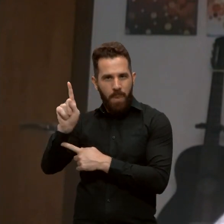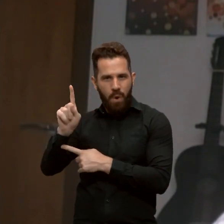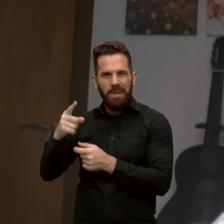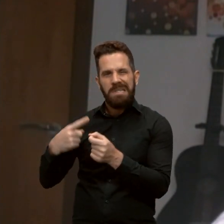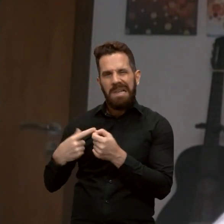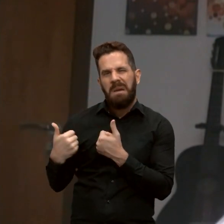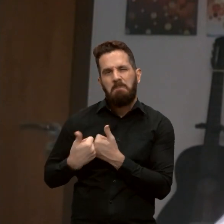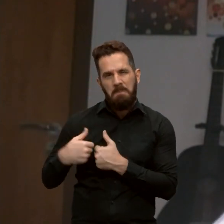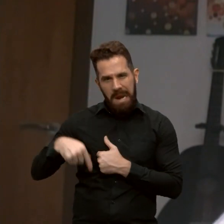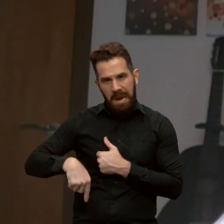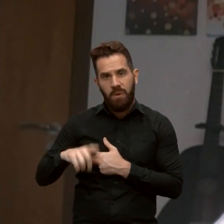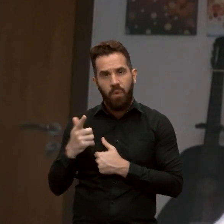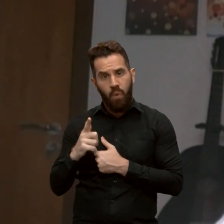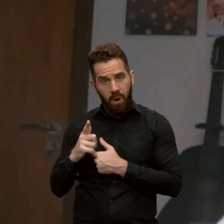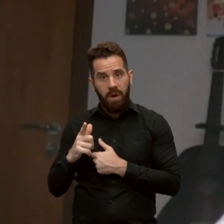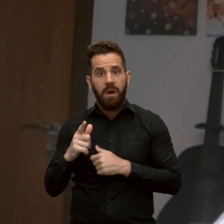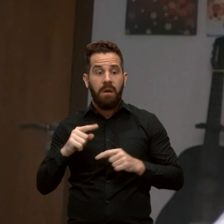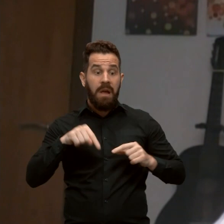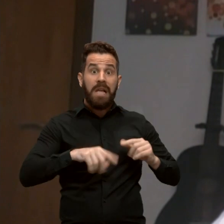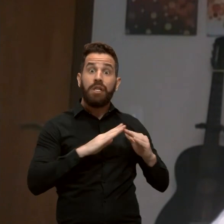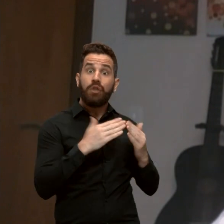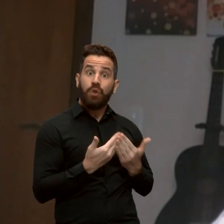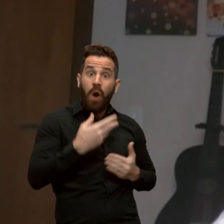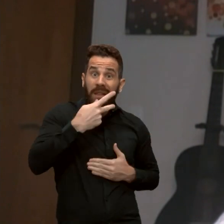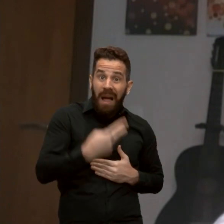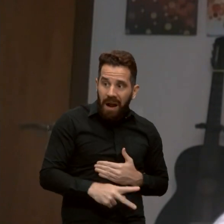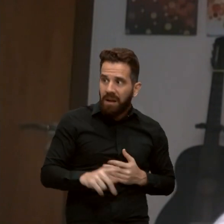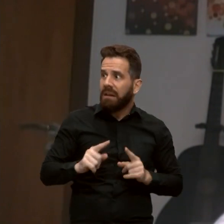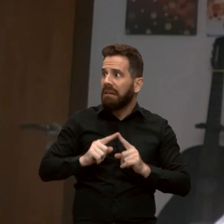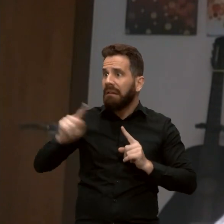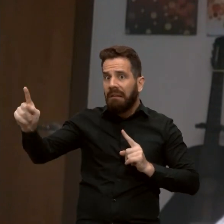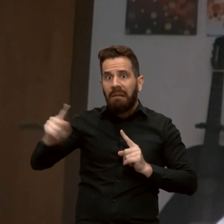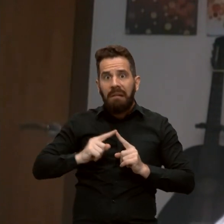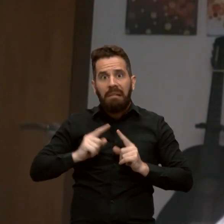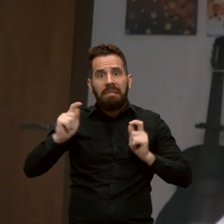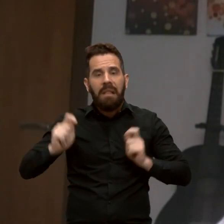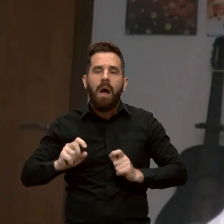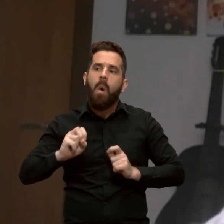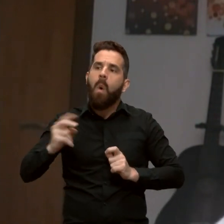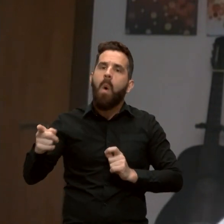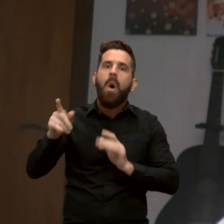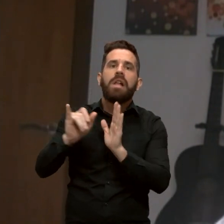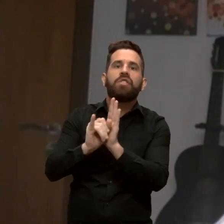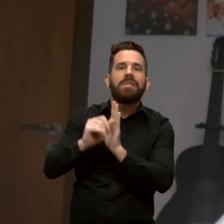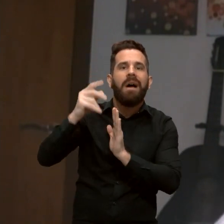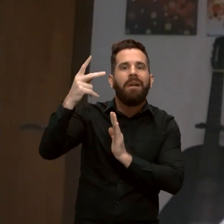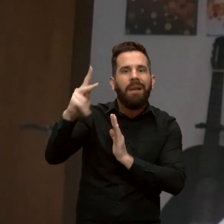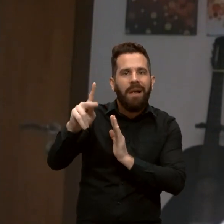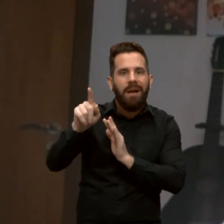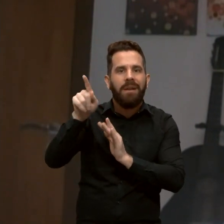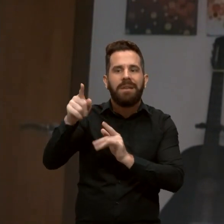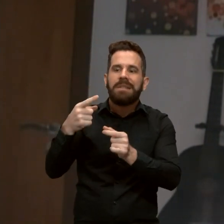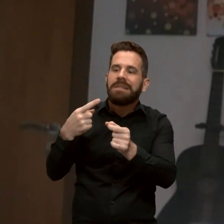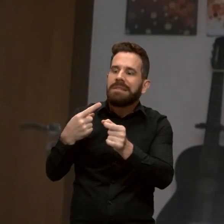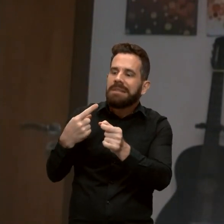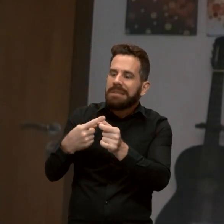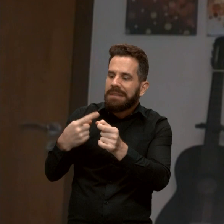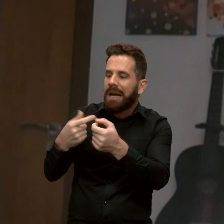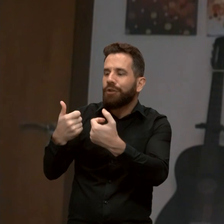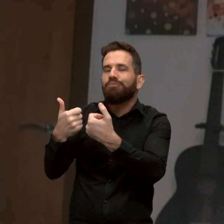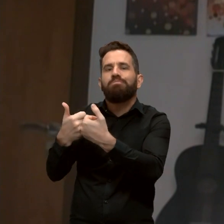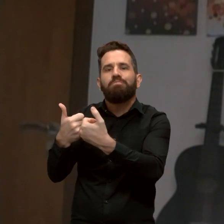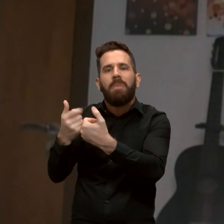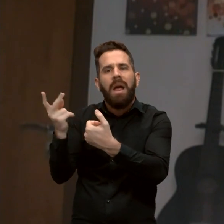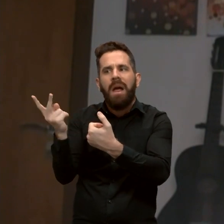Então, ou será que vale a pena atender um edital lá de Cesarina, que é mais próximo, mas o valor é menor, então como fazer essa discussão de